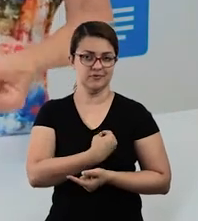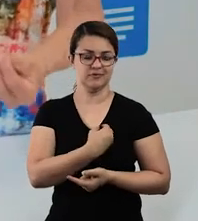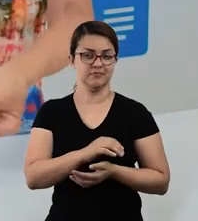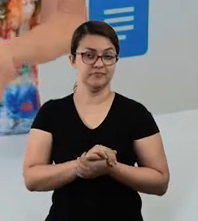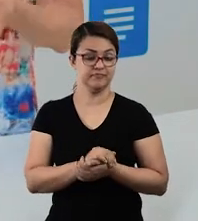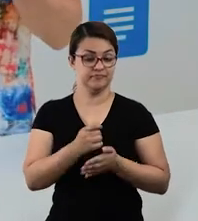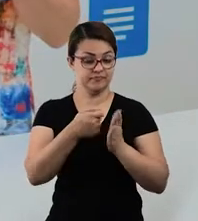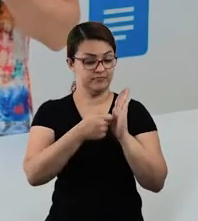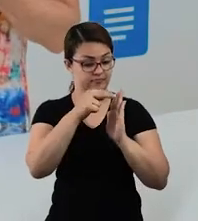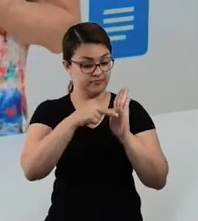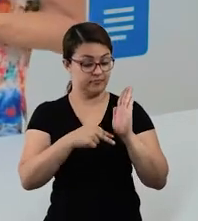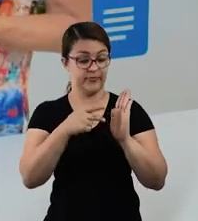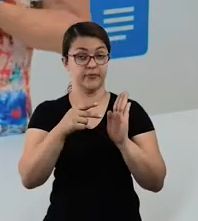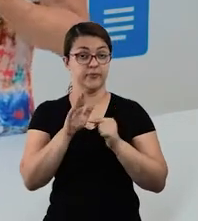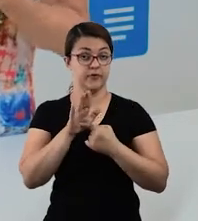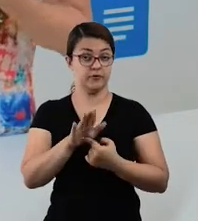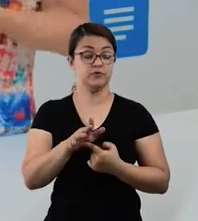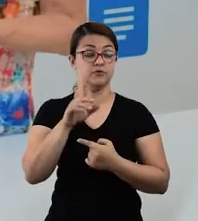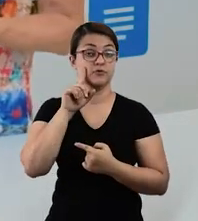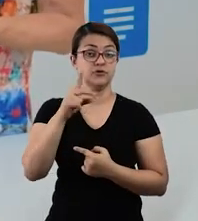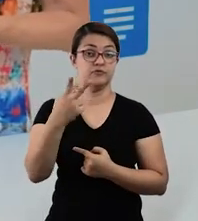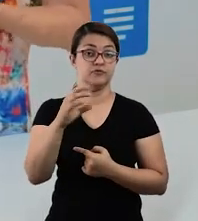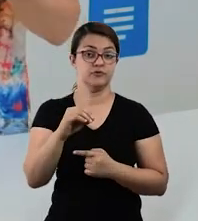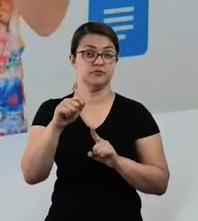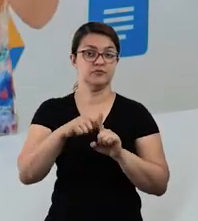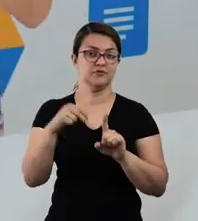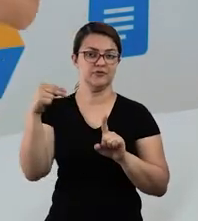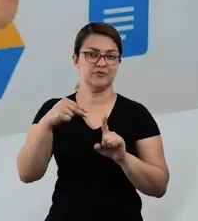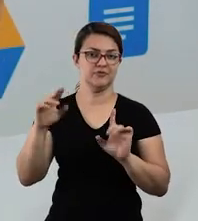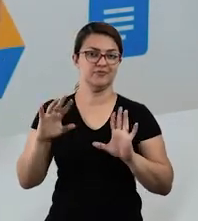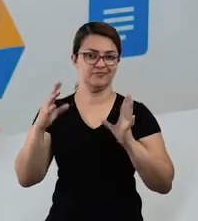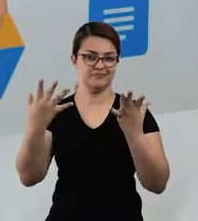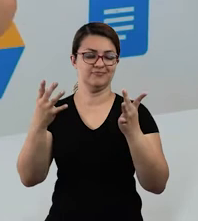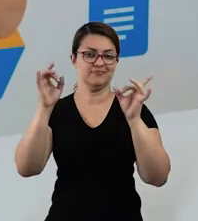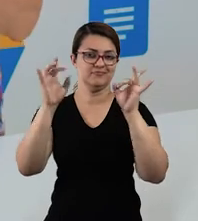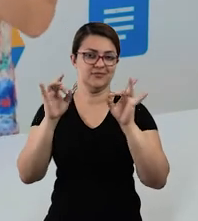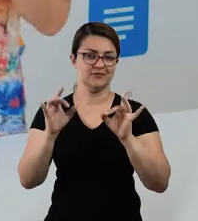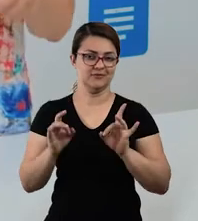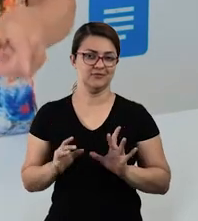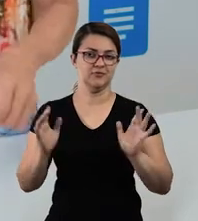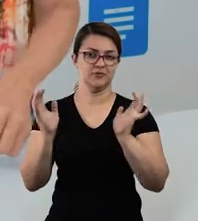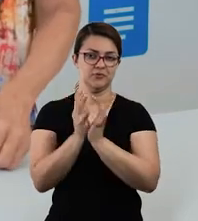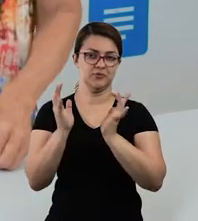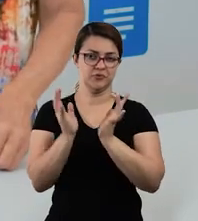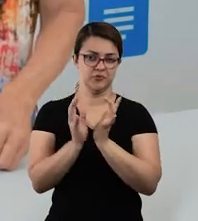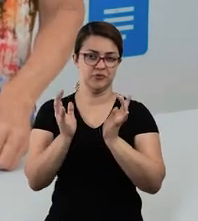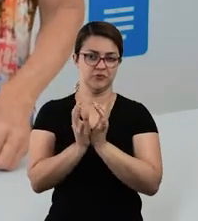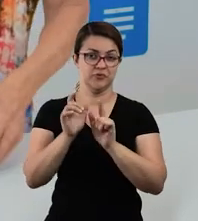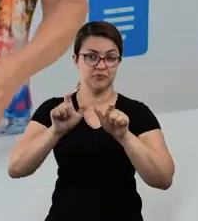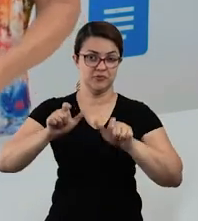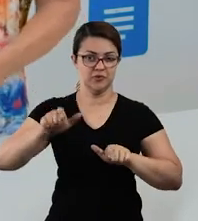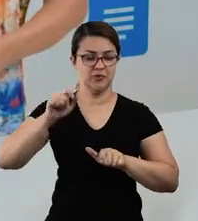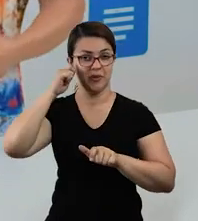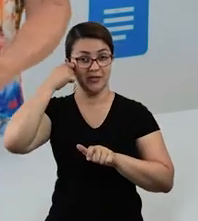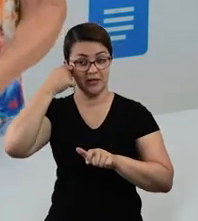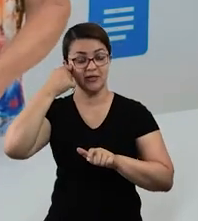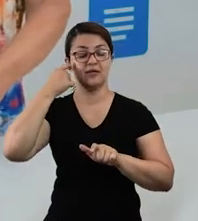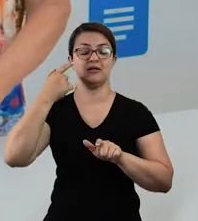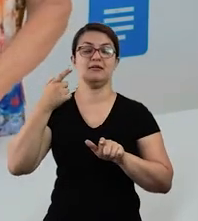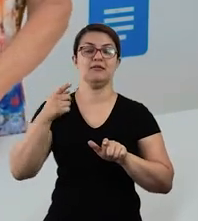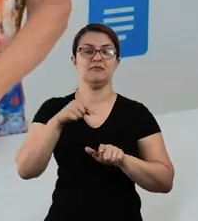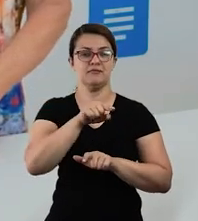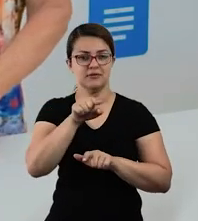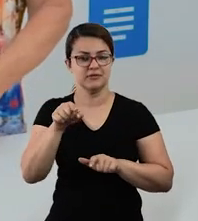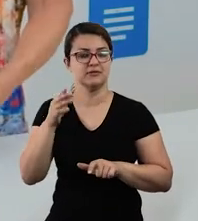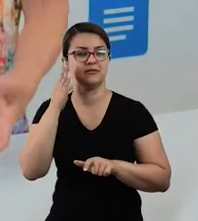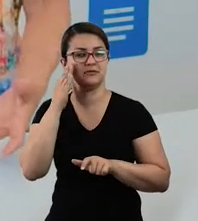atenção, fala do dia 20 de novembro, que é muito especial para a população negra. E você há de ter